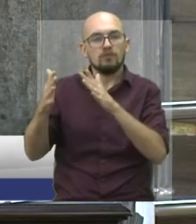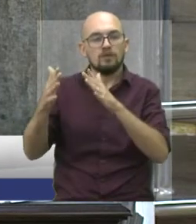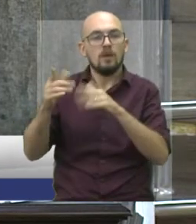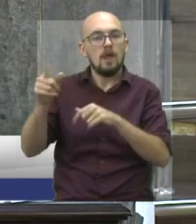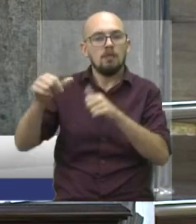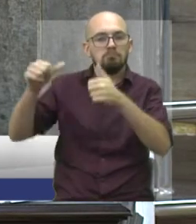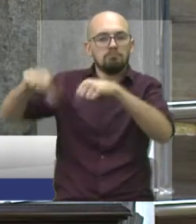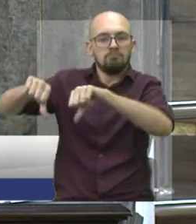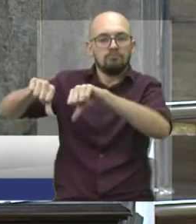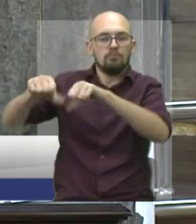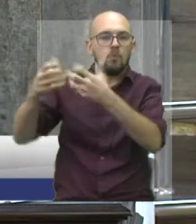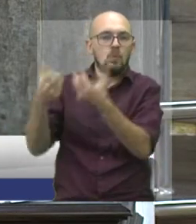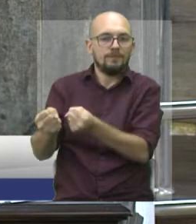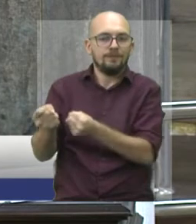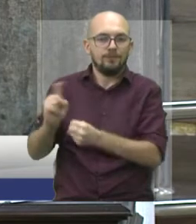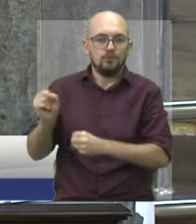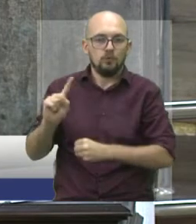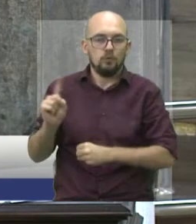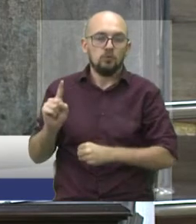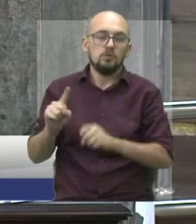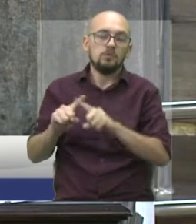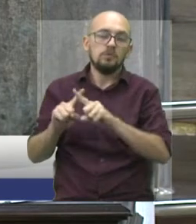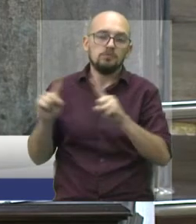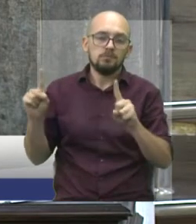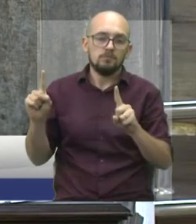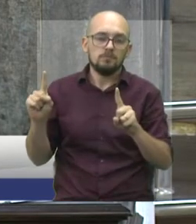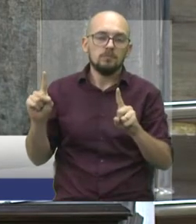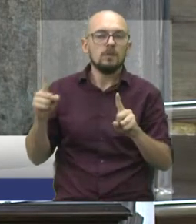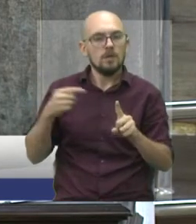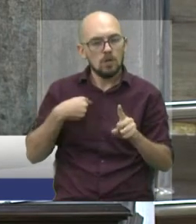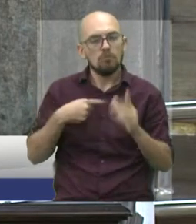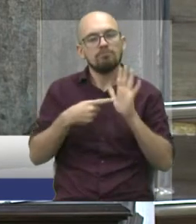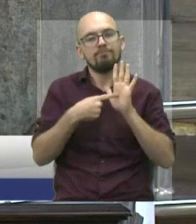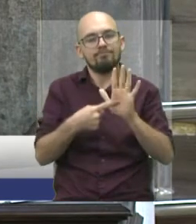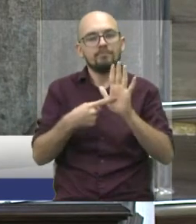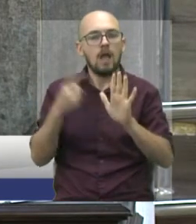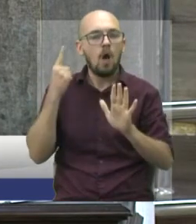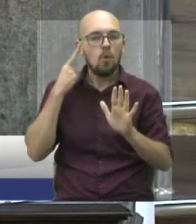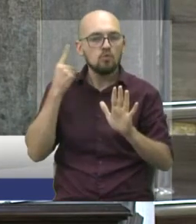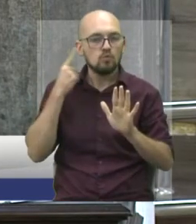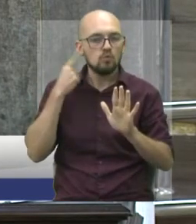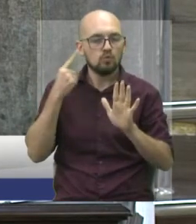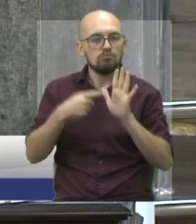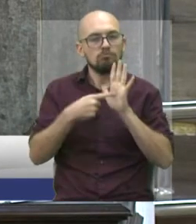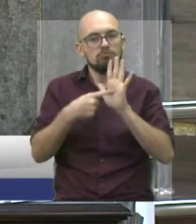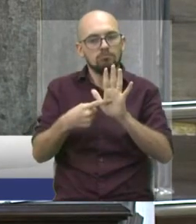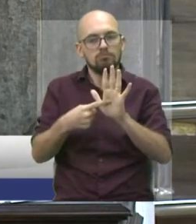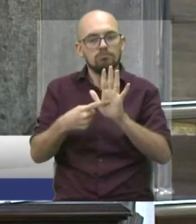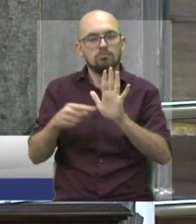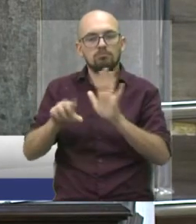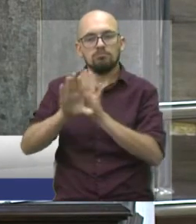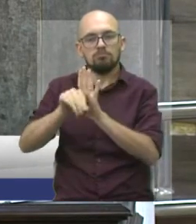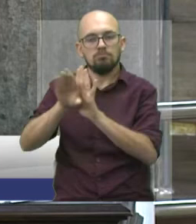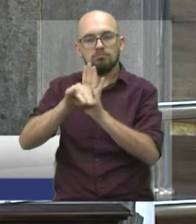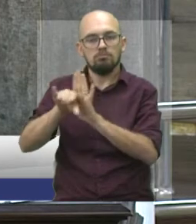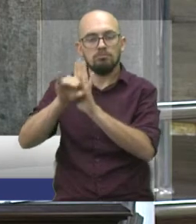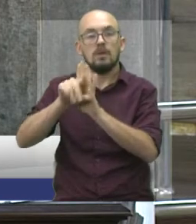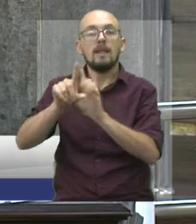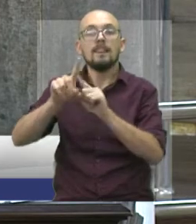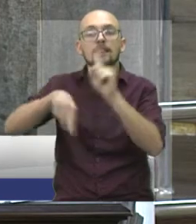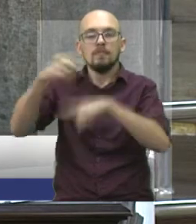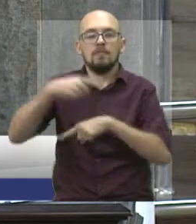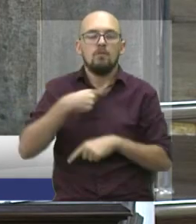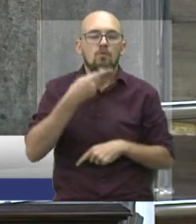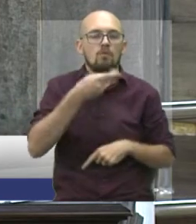indeferiu. Então, eu vou pôr o áudio aqui para eu poder falar em cima do que o